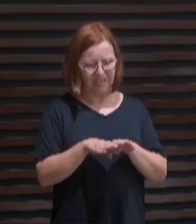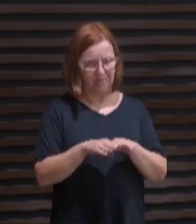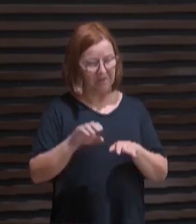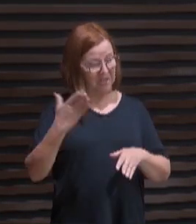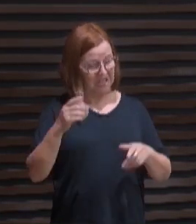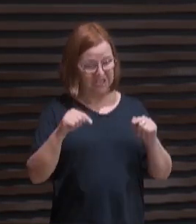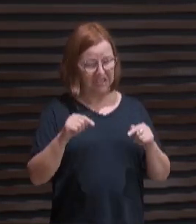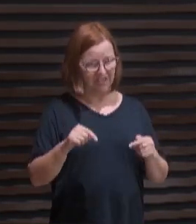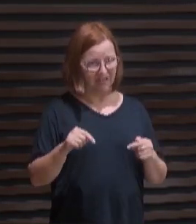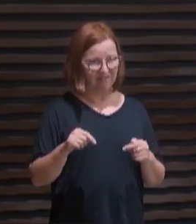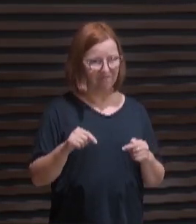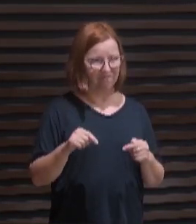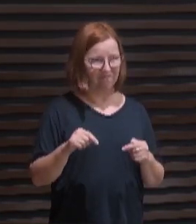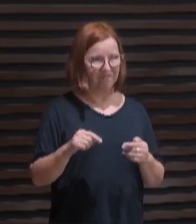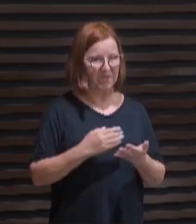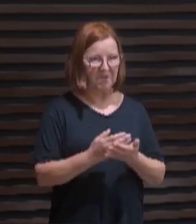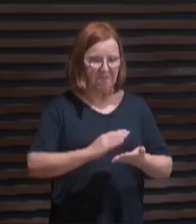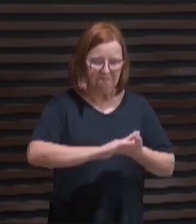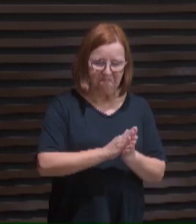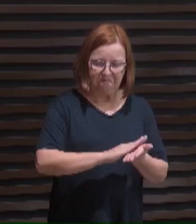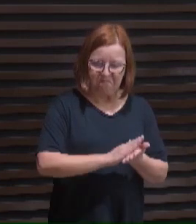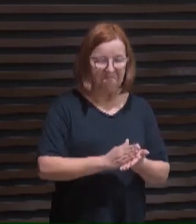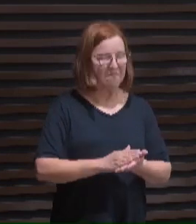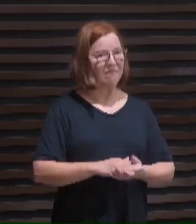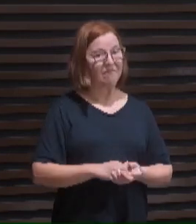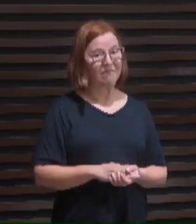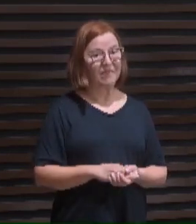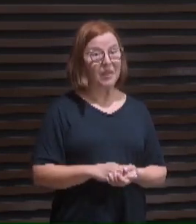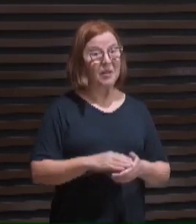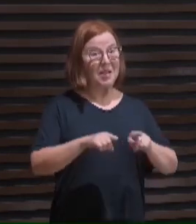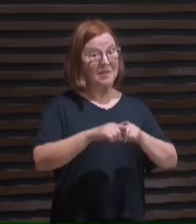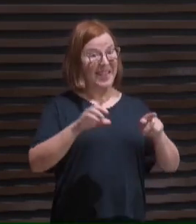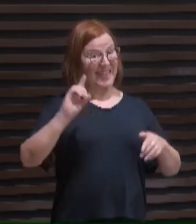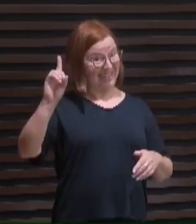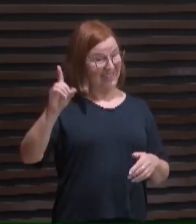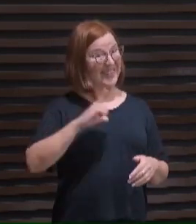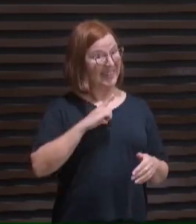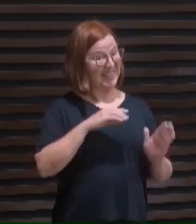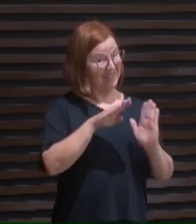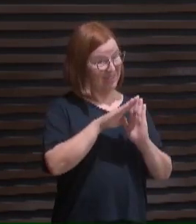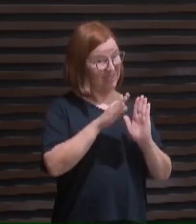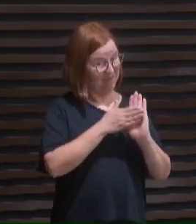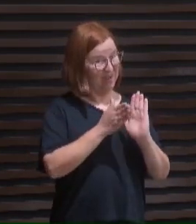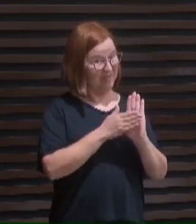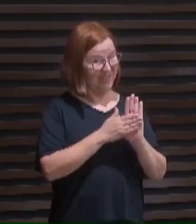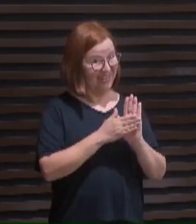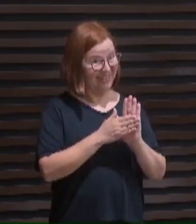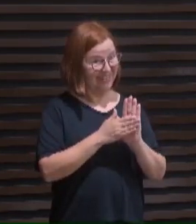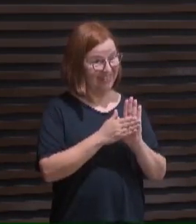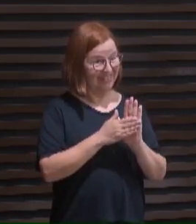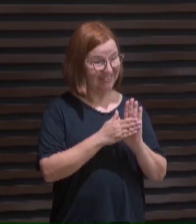envelhecendo, e que Deus tem um propósito de restaurar